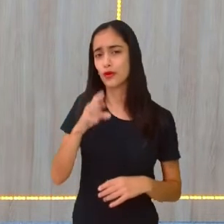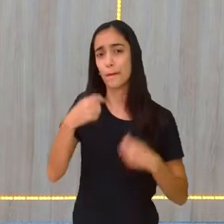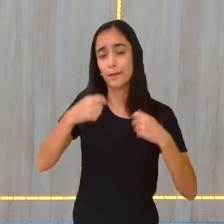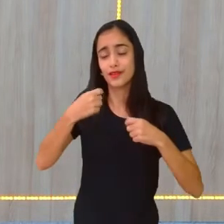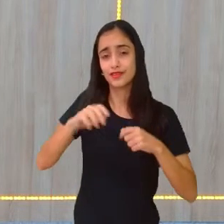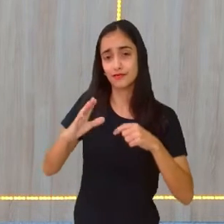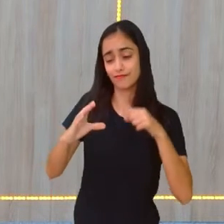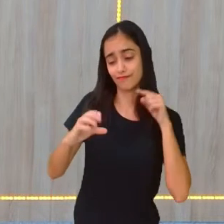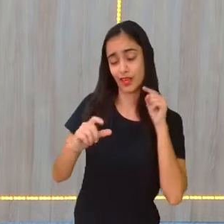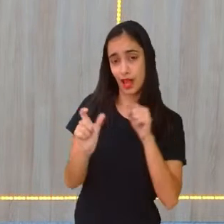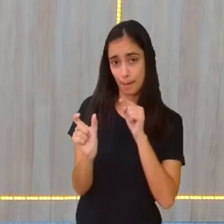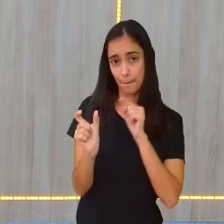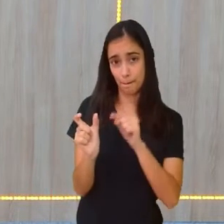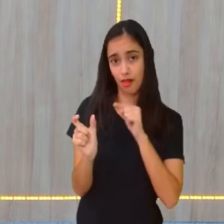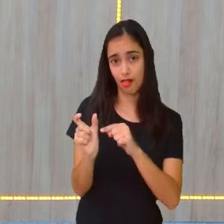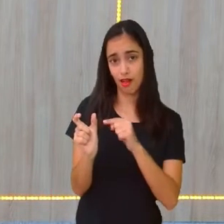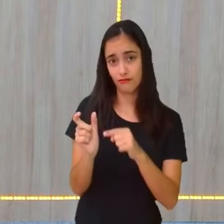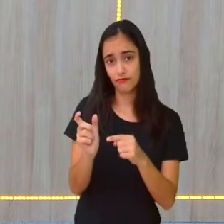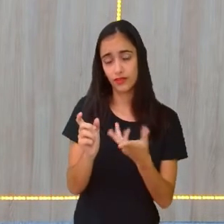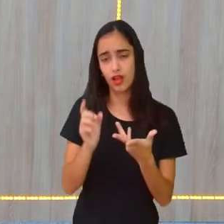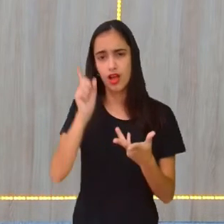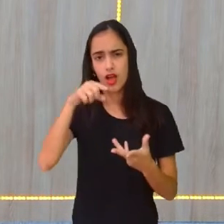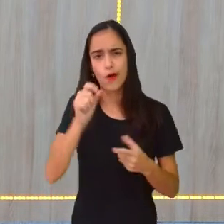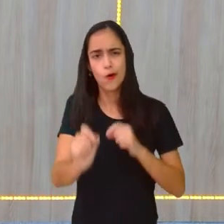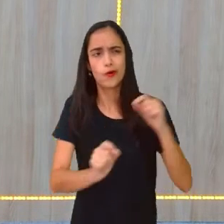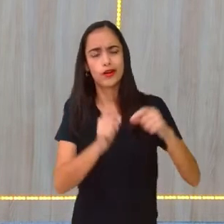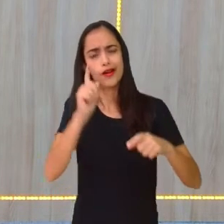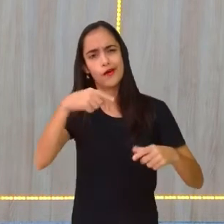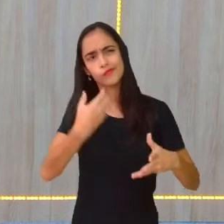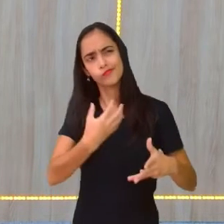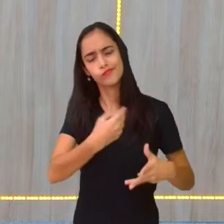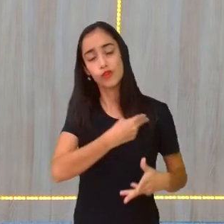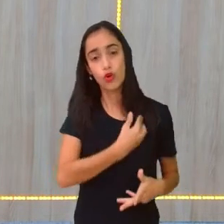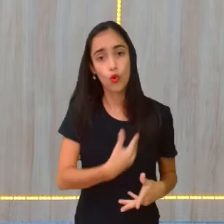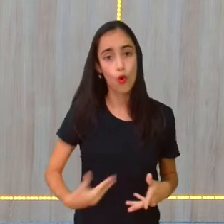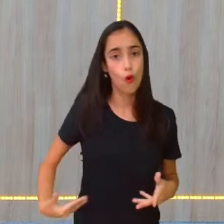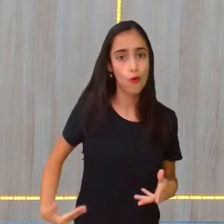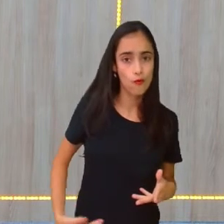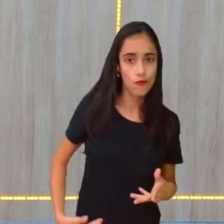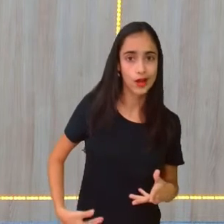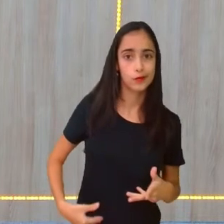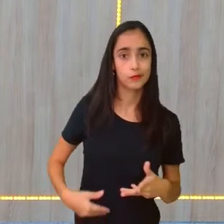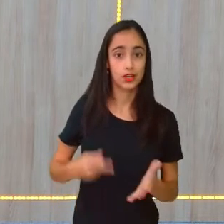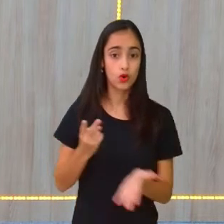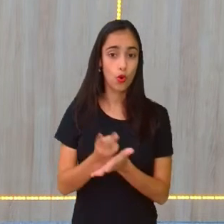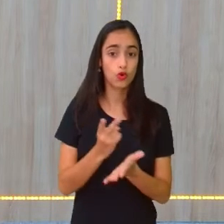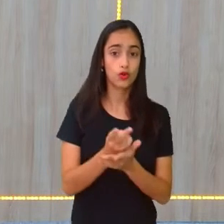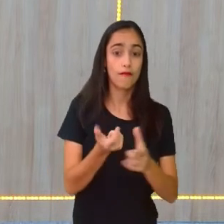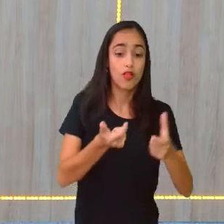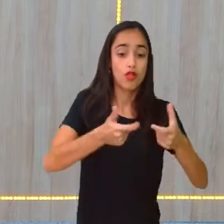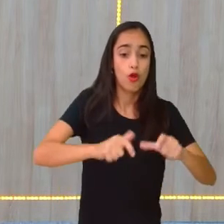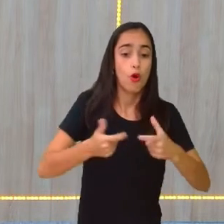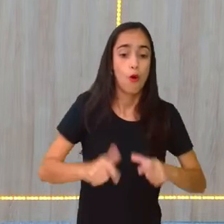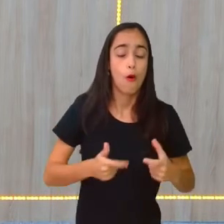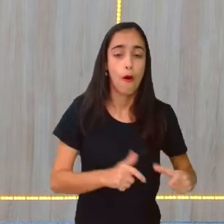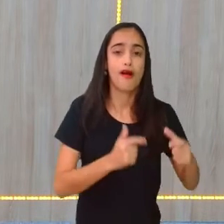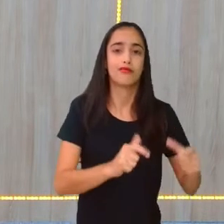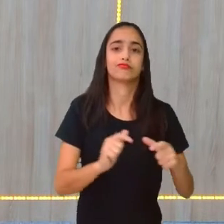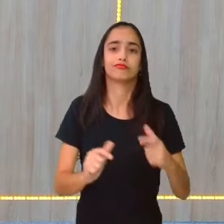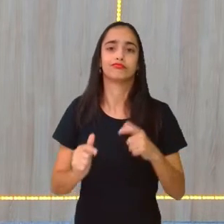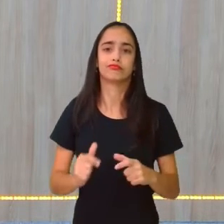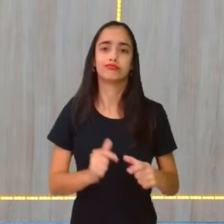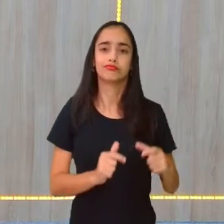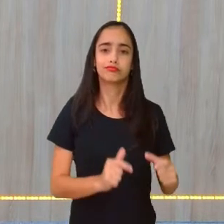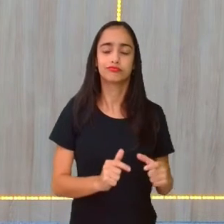seguinte: essa forma de governo era uma forma de governo que prevalecia no local onde as elites elas